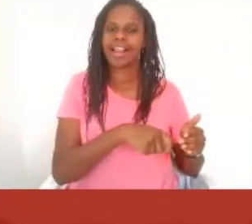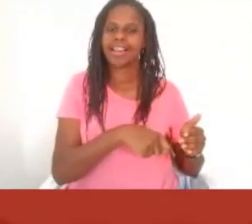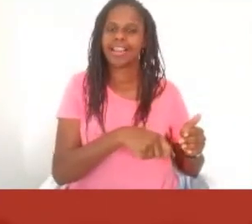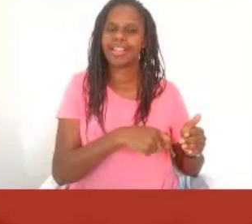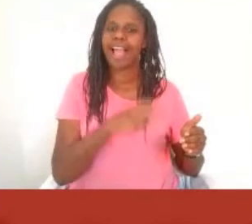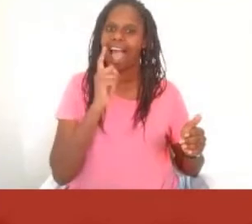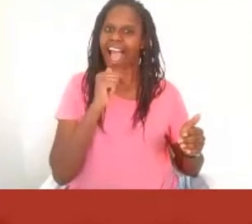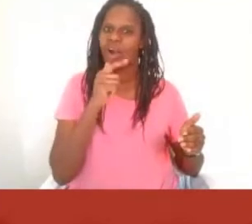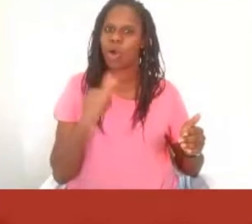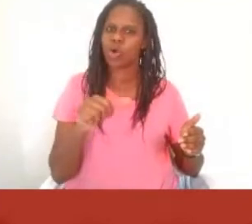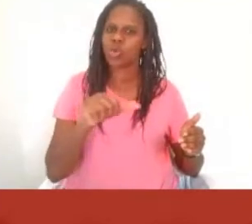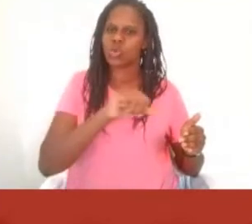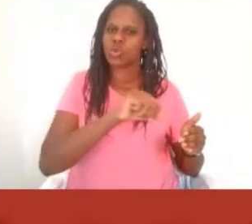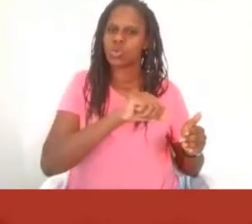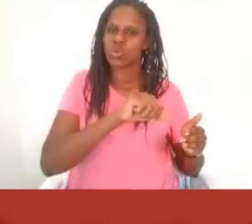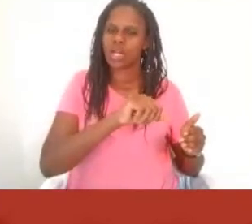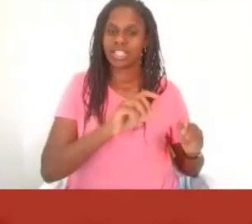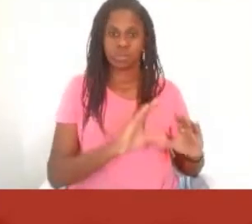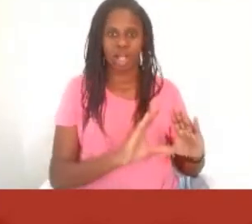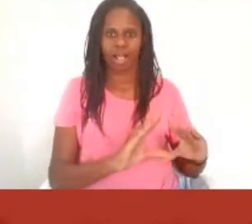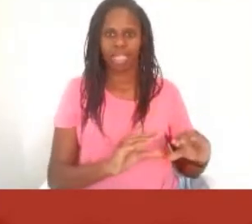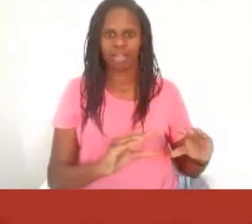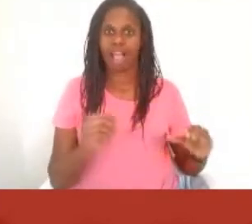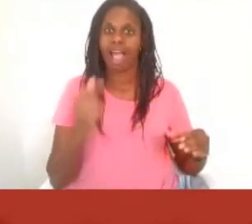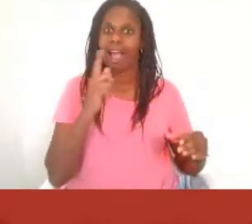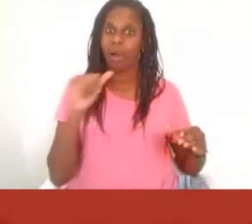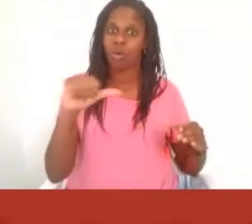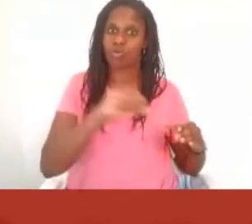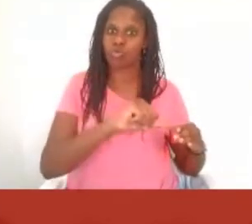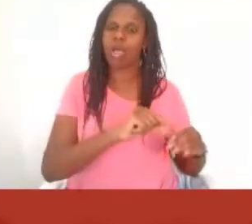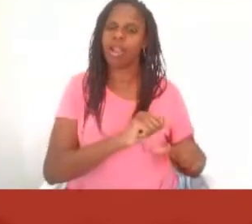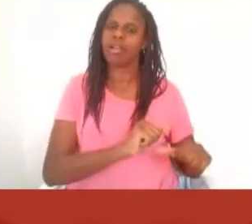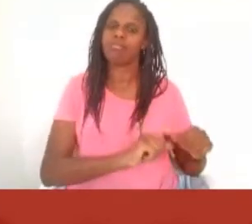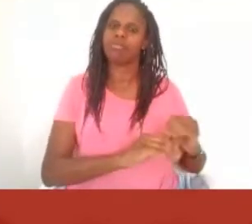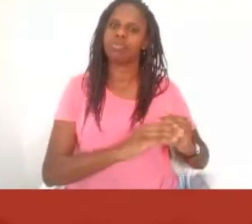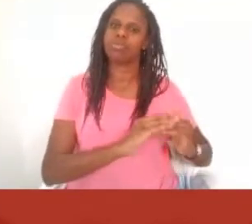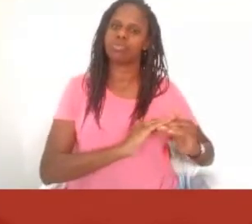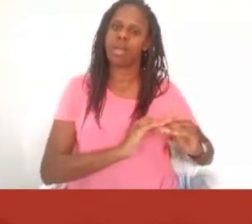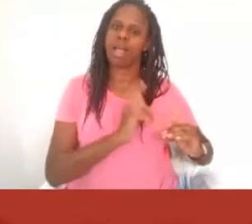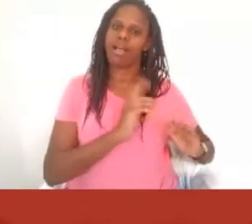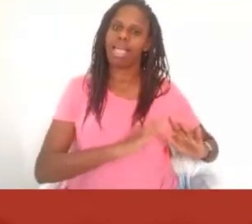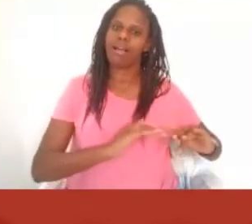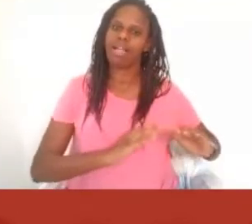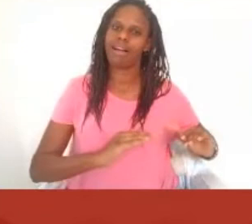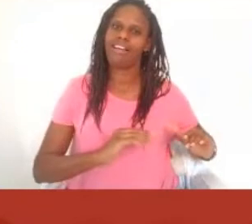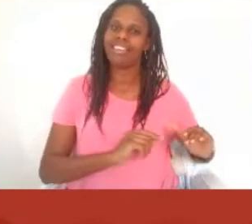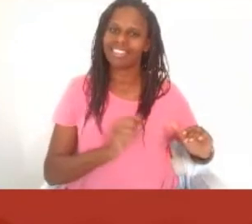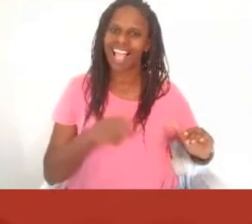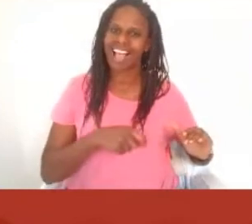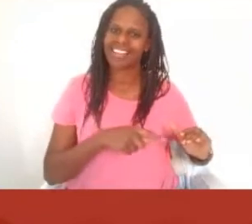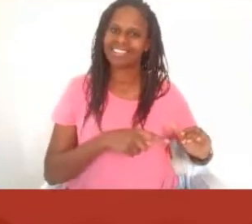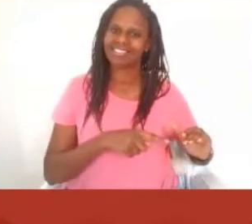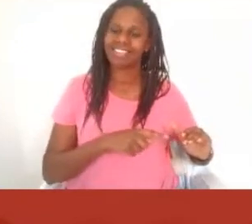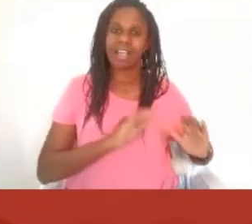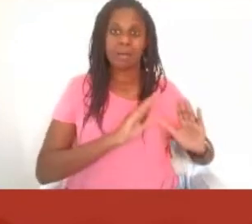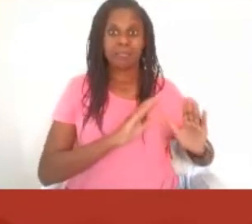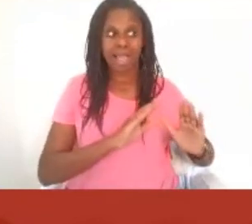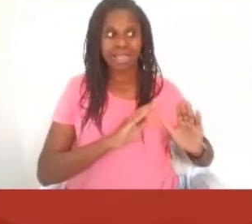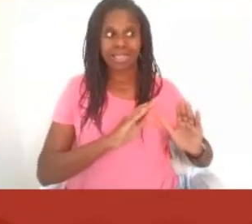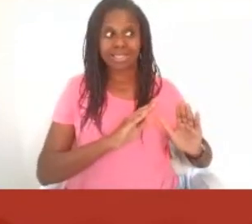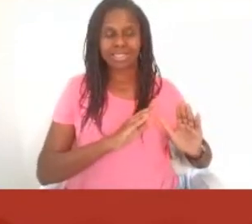colocar água, mas se você chegou num ponto final aí de transformação e mistura, você não volta mais o mingau,